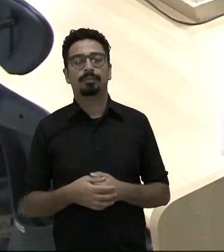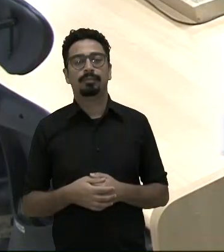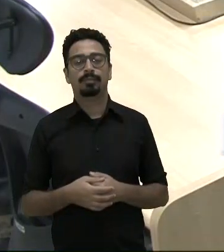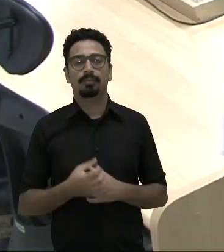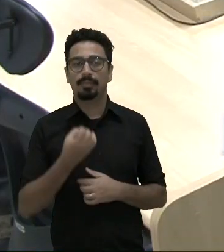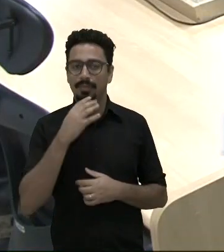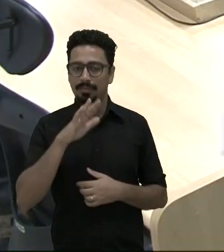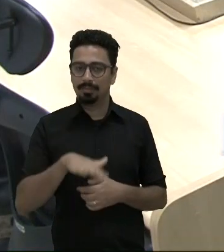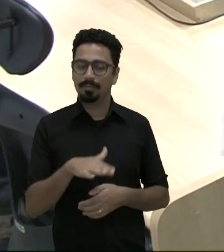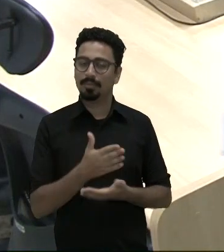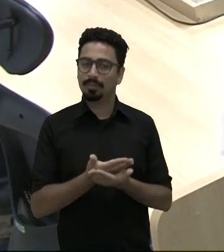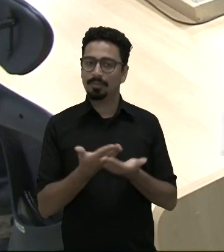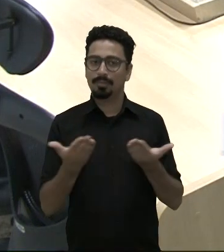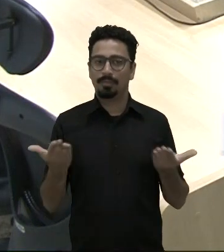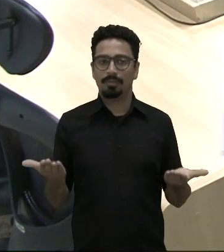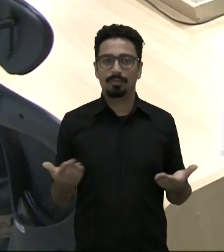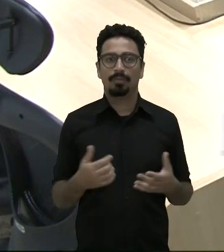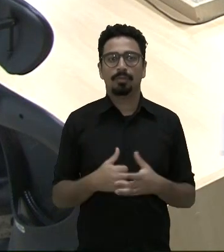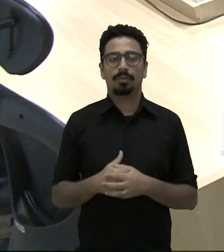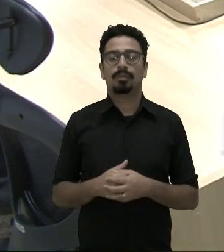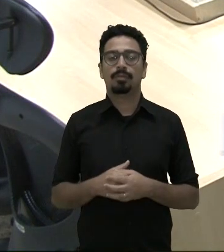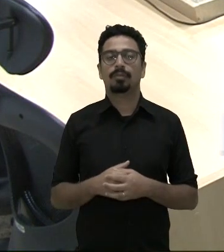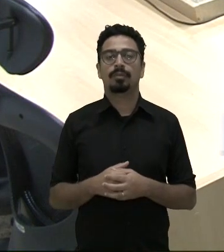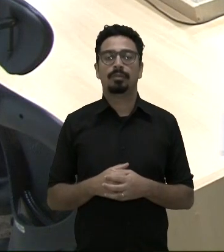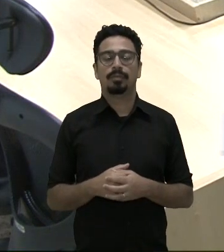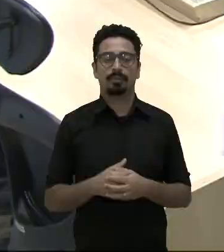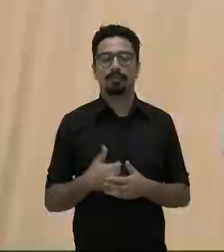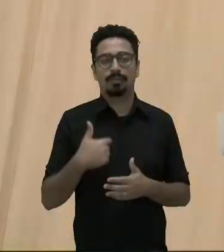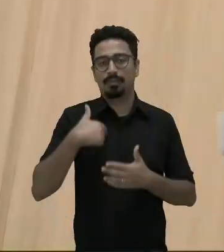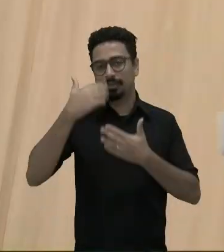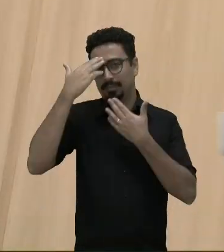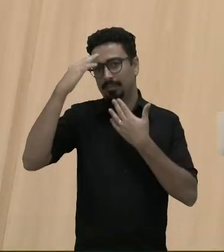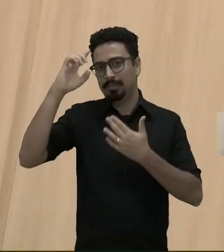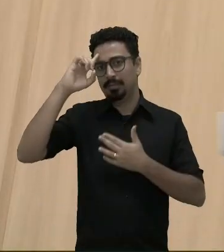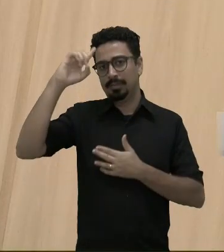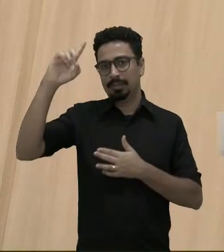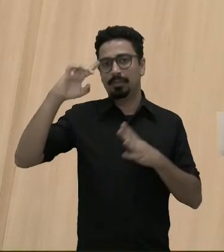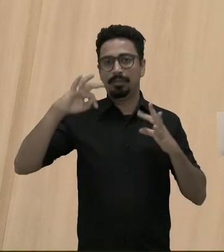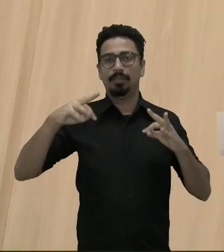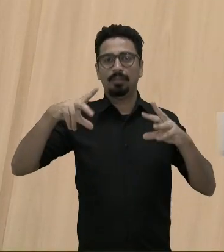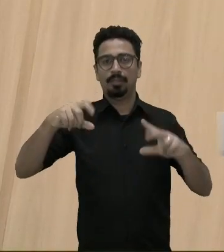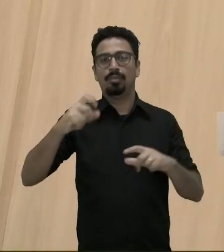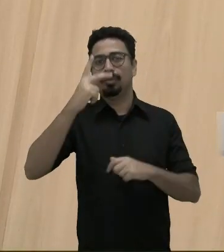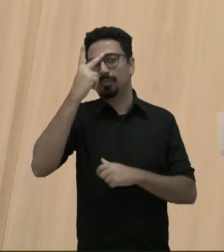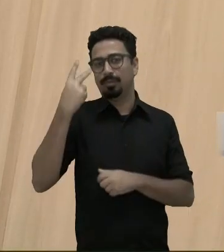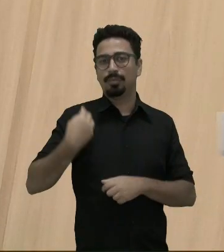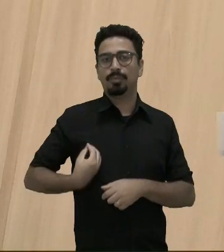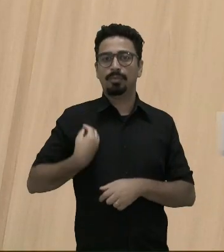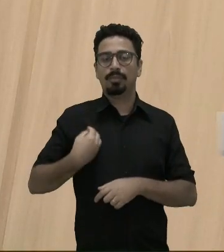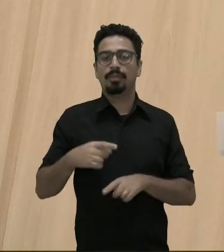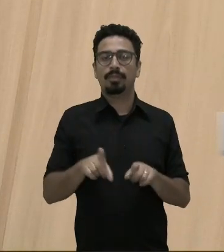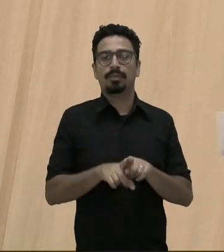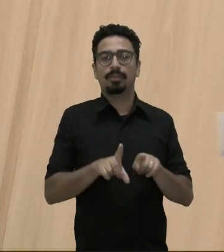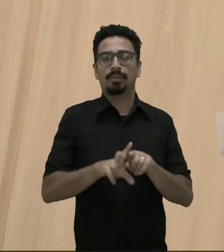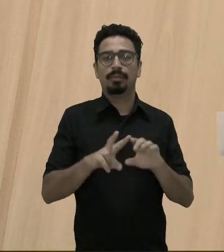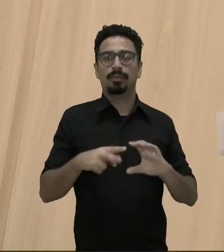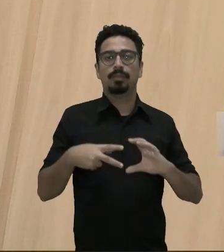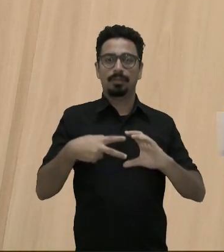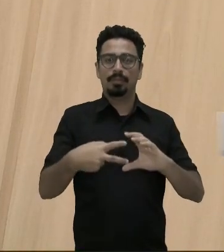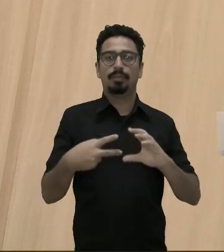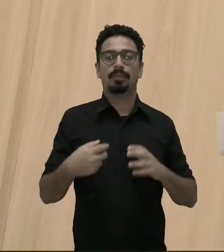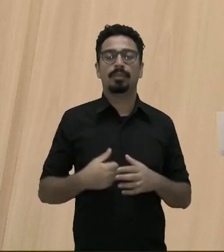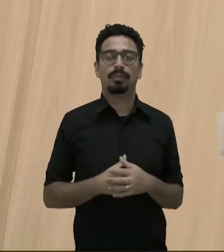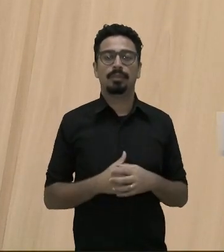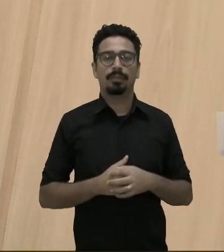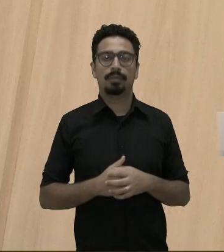Boa tarde a todos. Primeiramente, agradecer a Deus e a todos vocês presentes aqui, o pessoal da Câmara também.